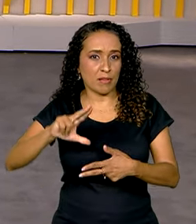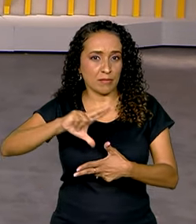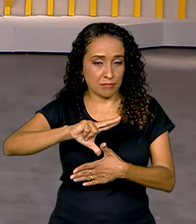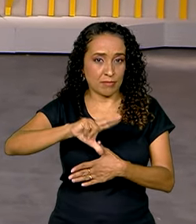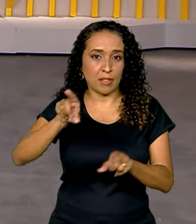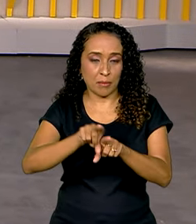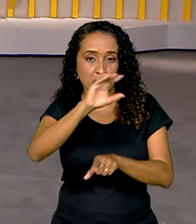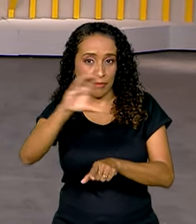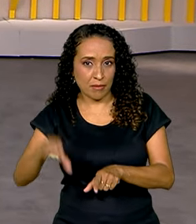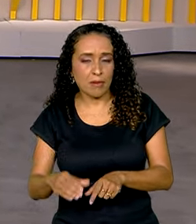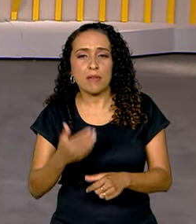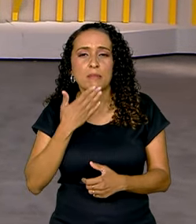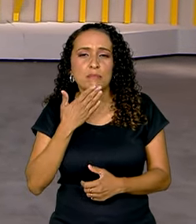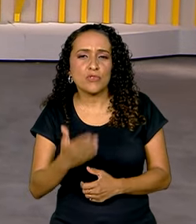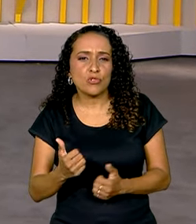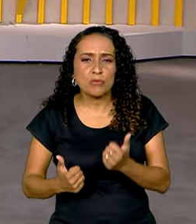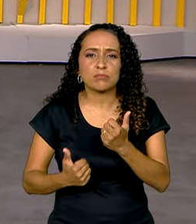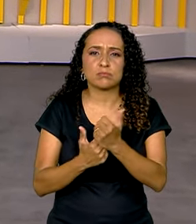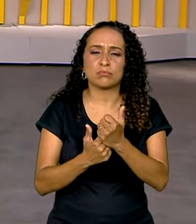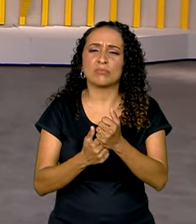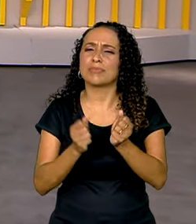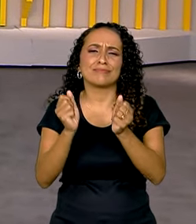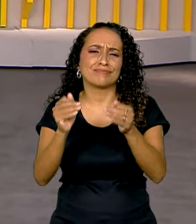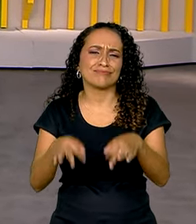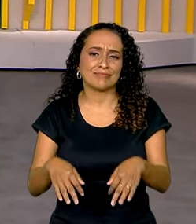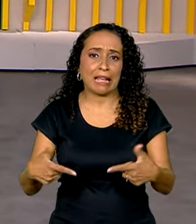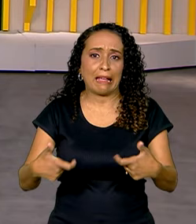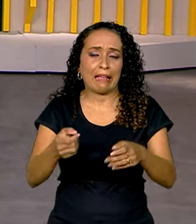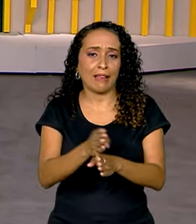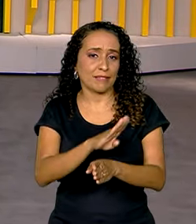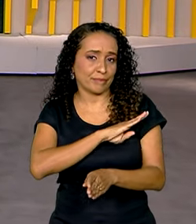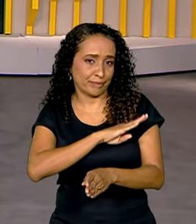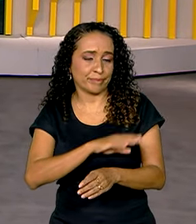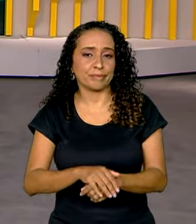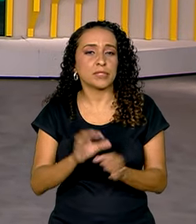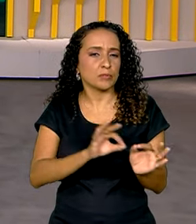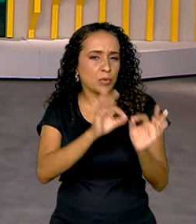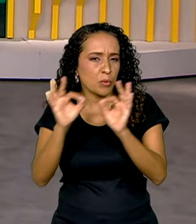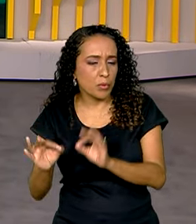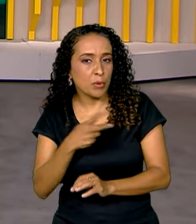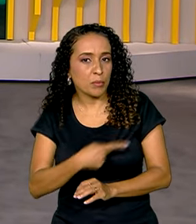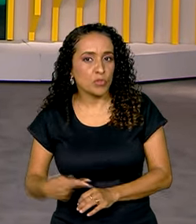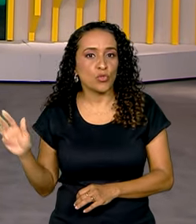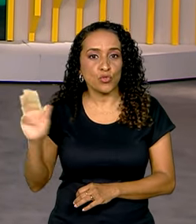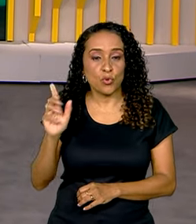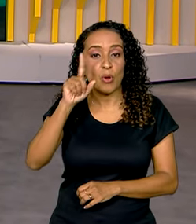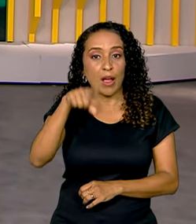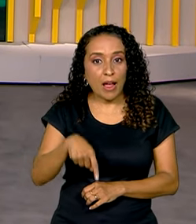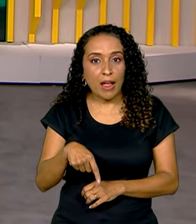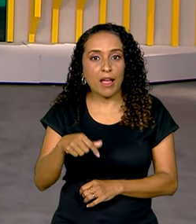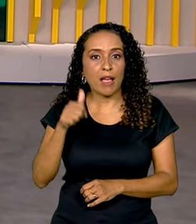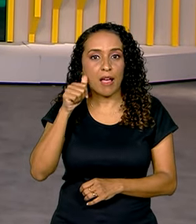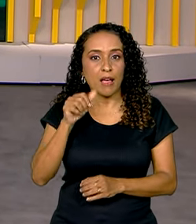e caribenhos, Lula pediu apoio para colocar fim à guerra na faixa de Gaza. E quem acompanhou o presidente Lula na cúpula foi a